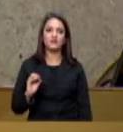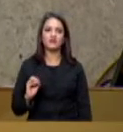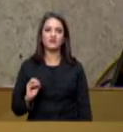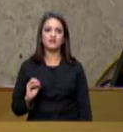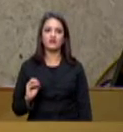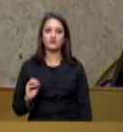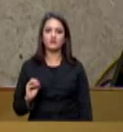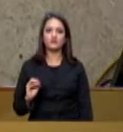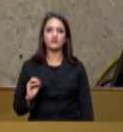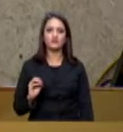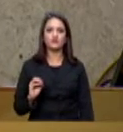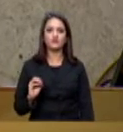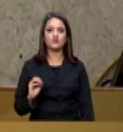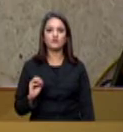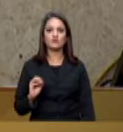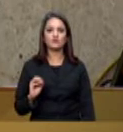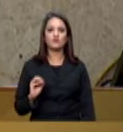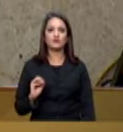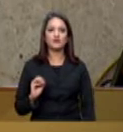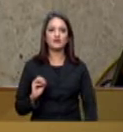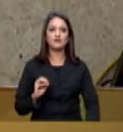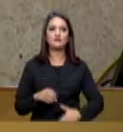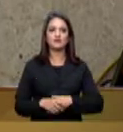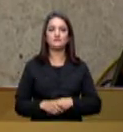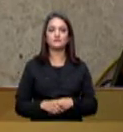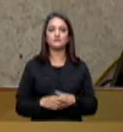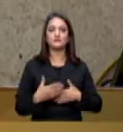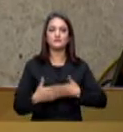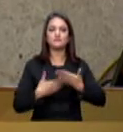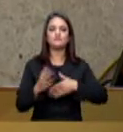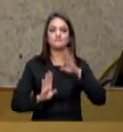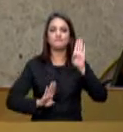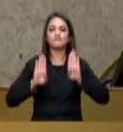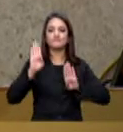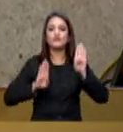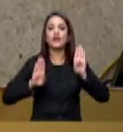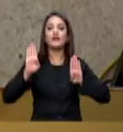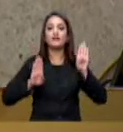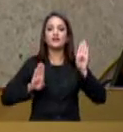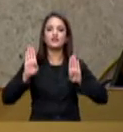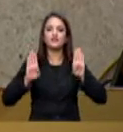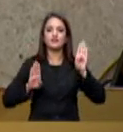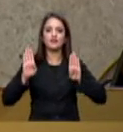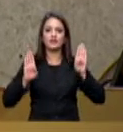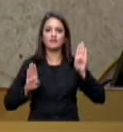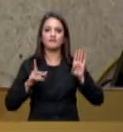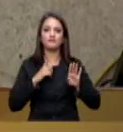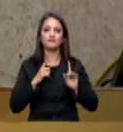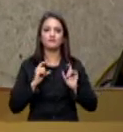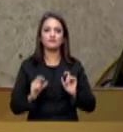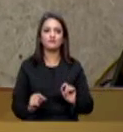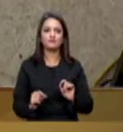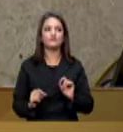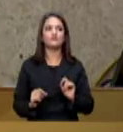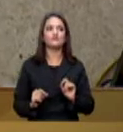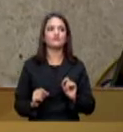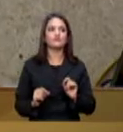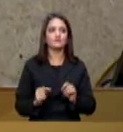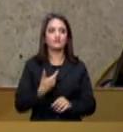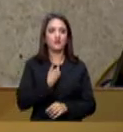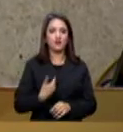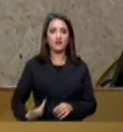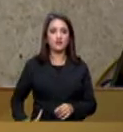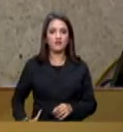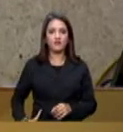Nesse particular, o processo de licitação corresponde ao momento em que o poder público interessado